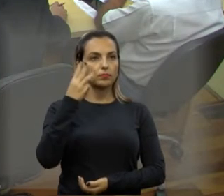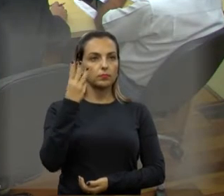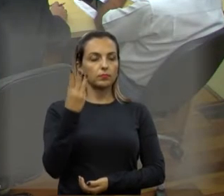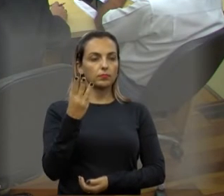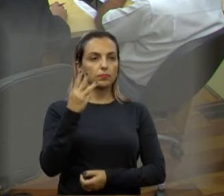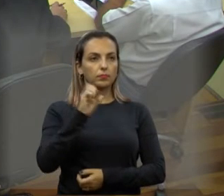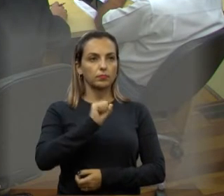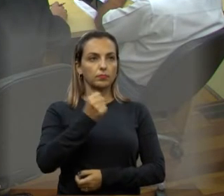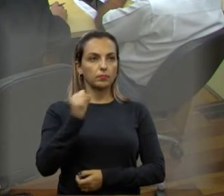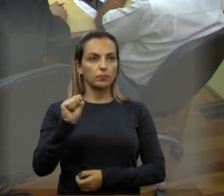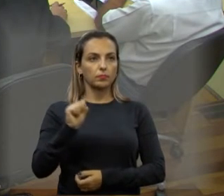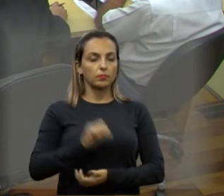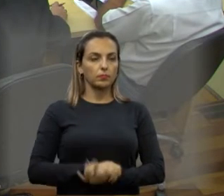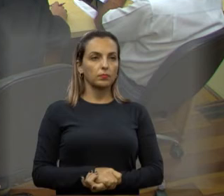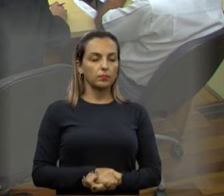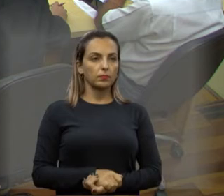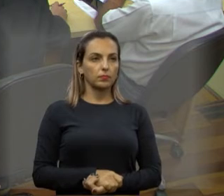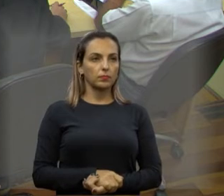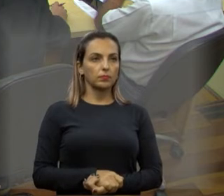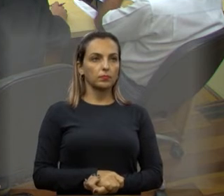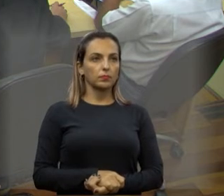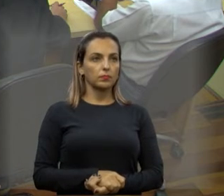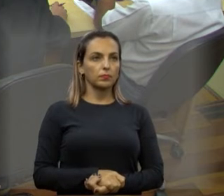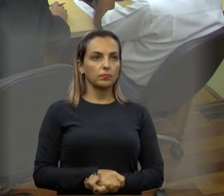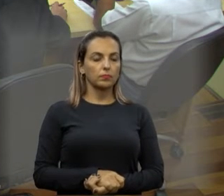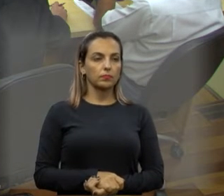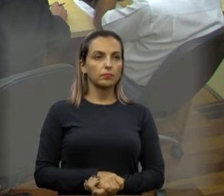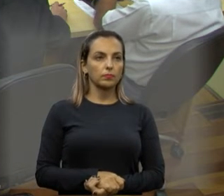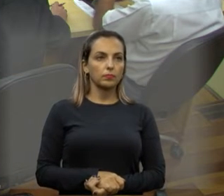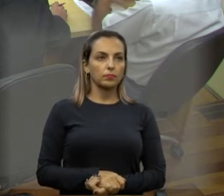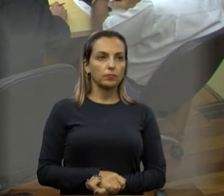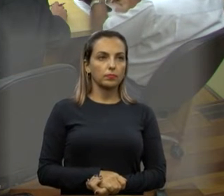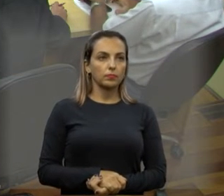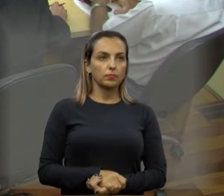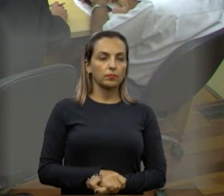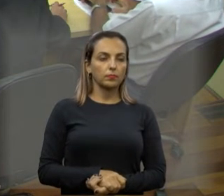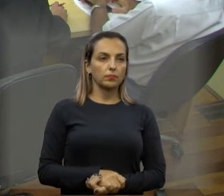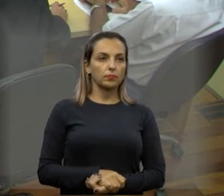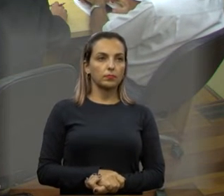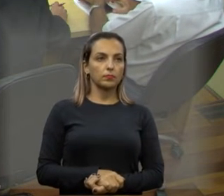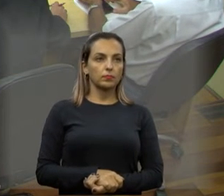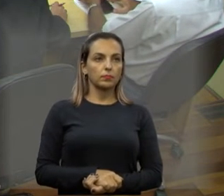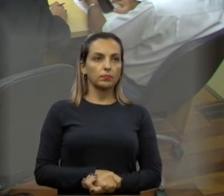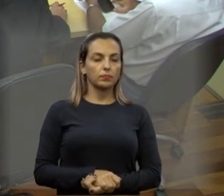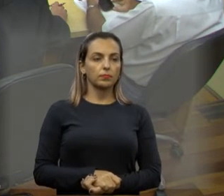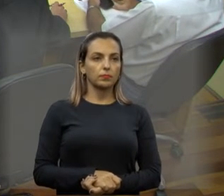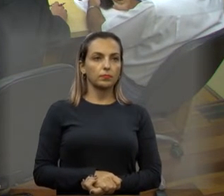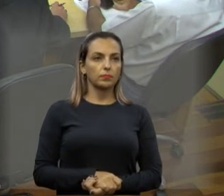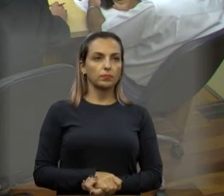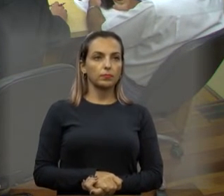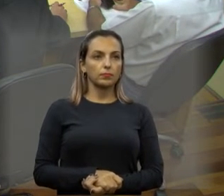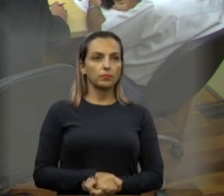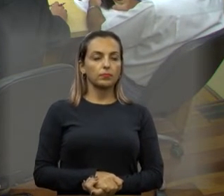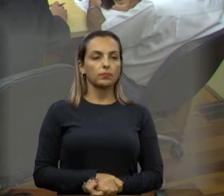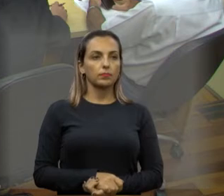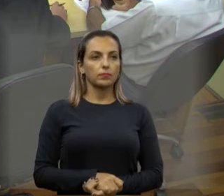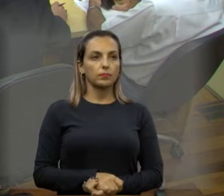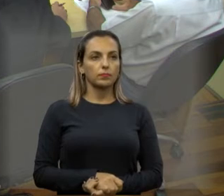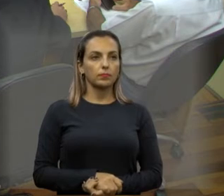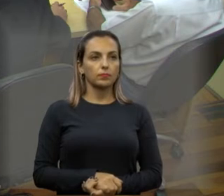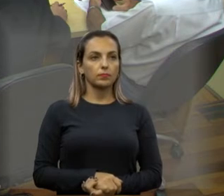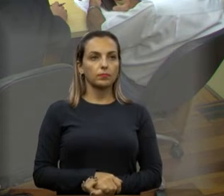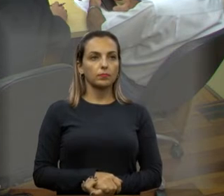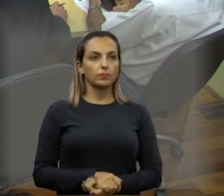segundos se planeia falava com medo é tu vai tu vai rosemeyer